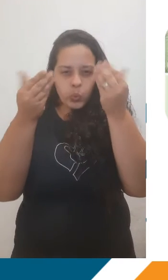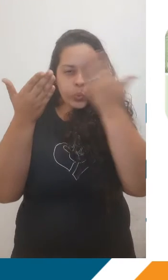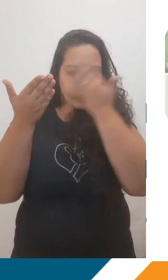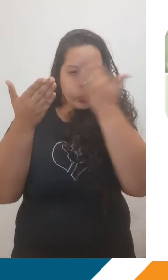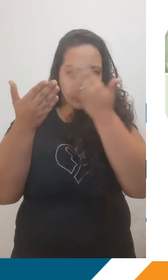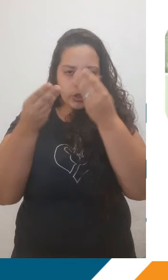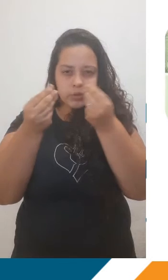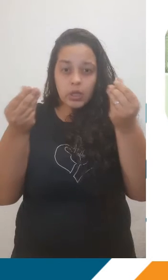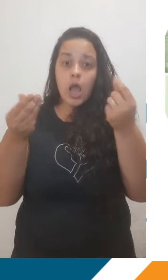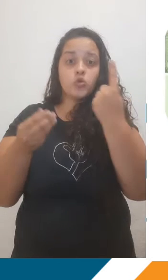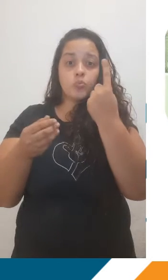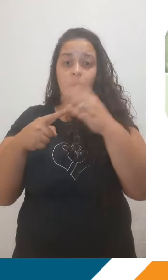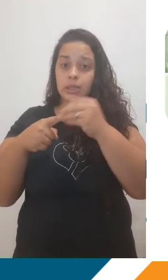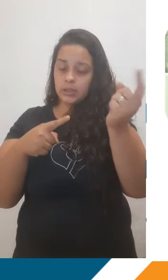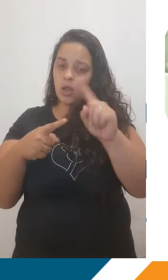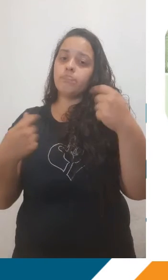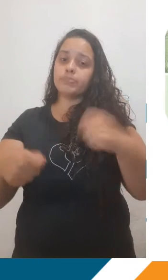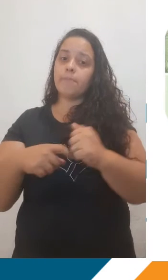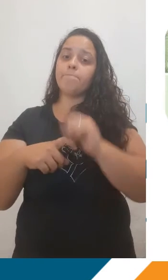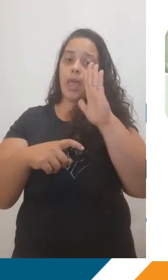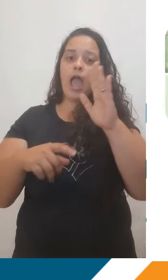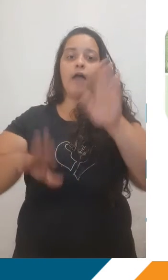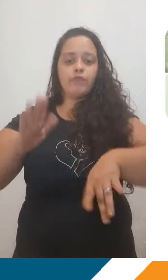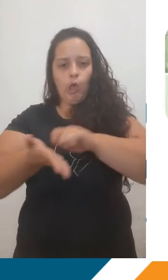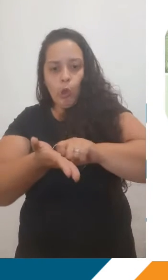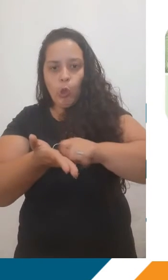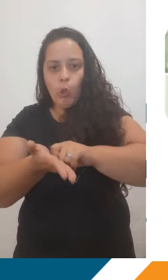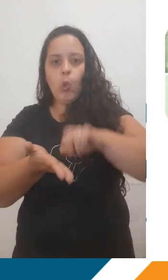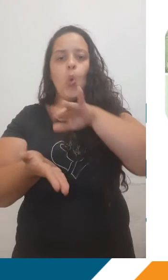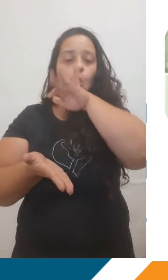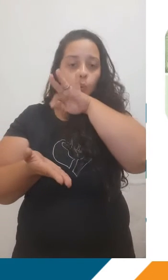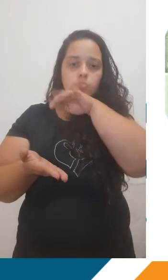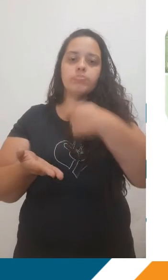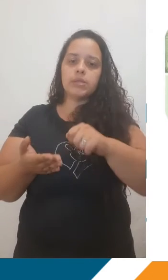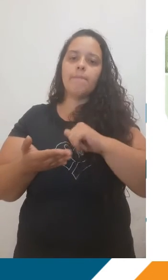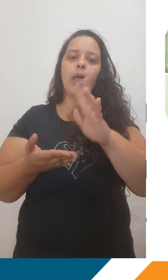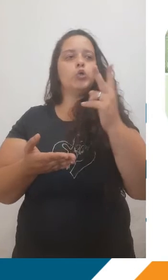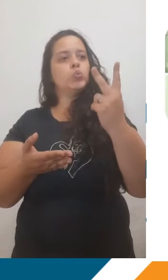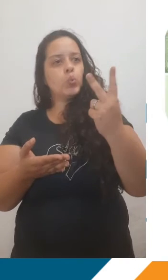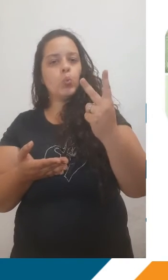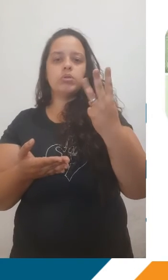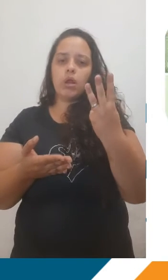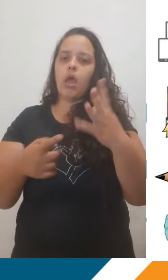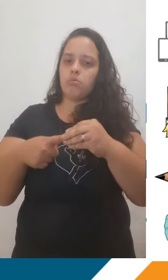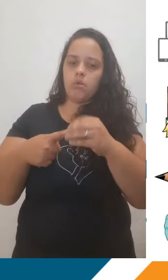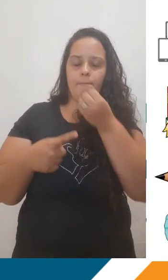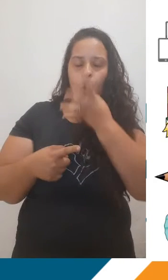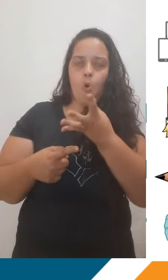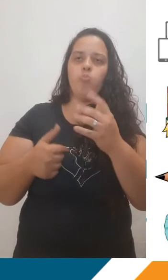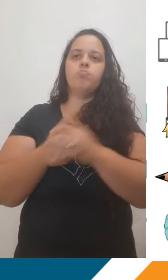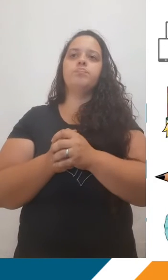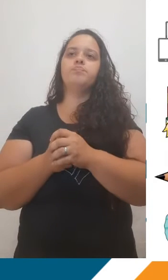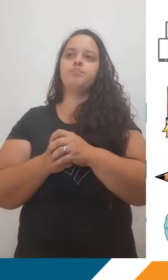e não leve só uma caneta, porque na hora pode falhar, tá, gente? Leve pelo menos 2 canetas.